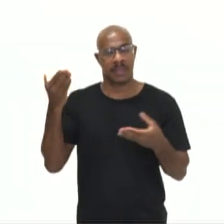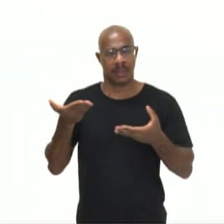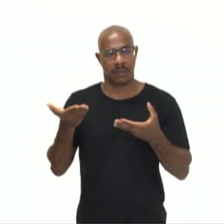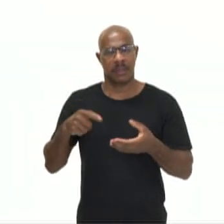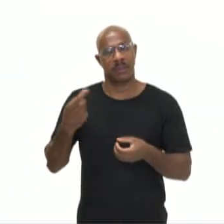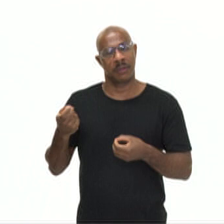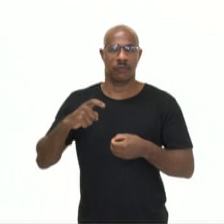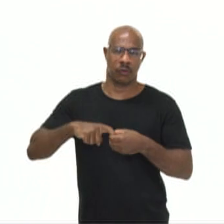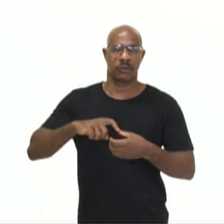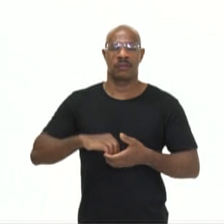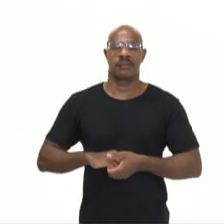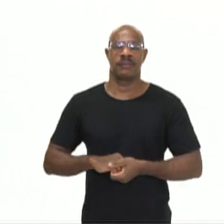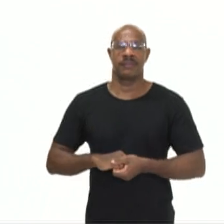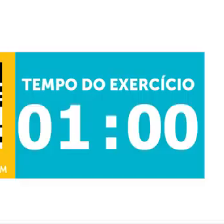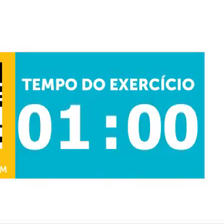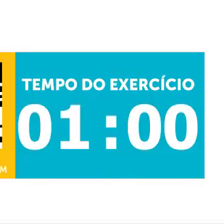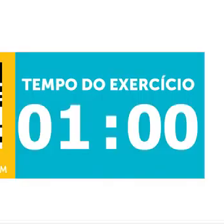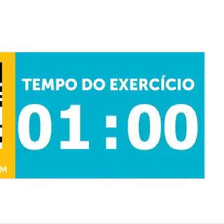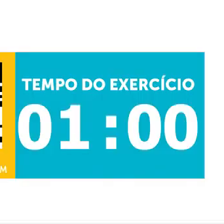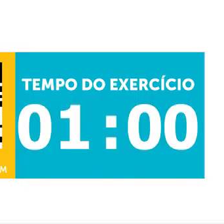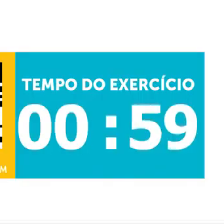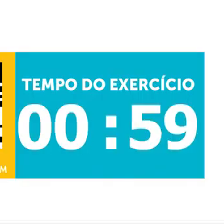aí.